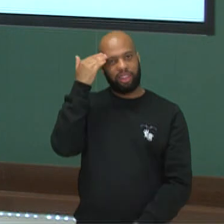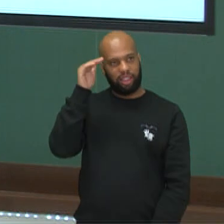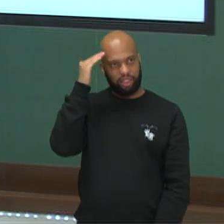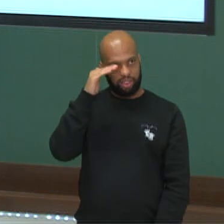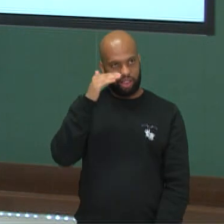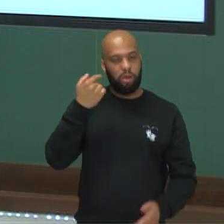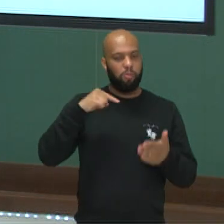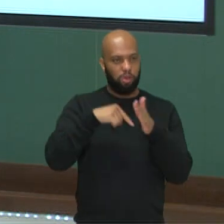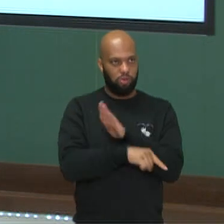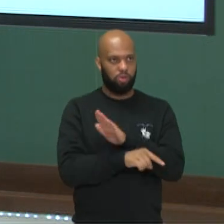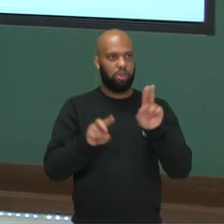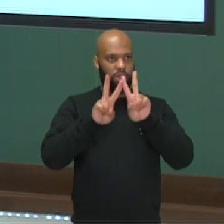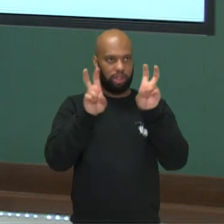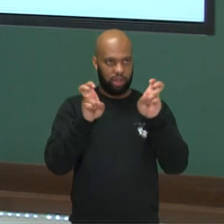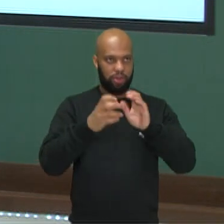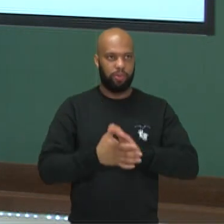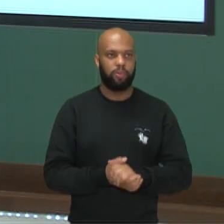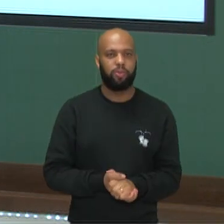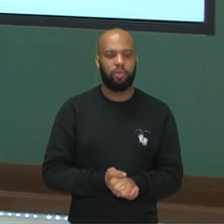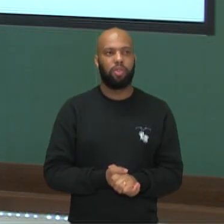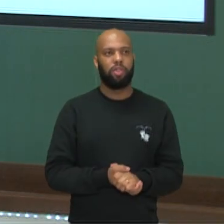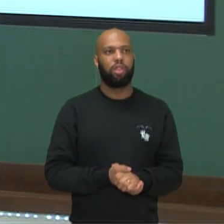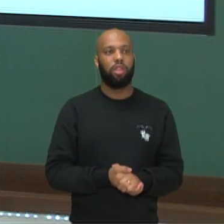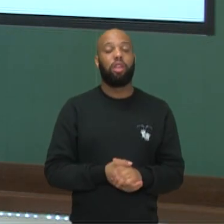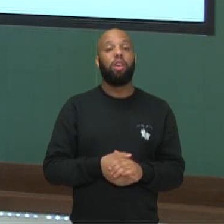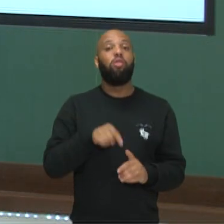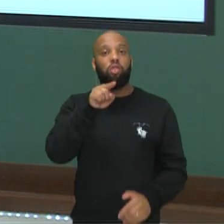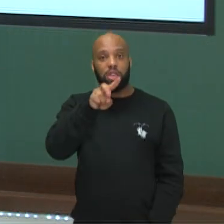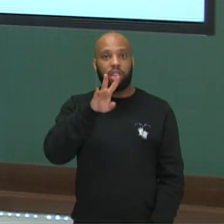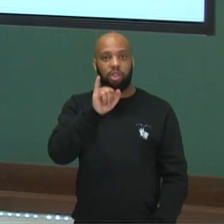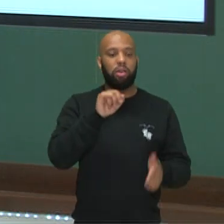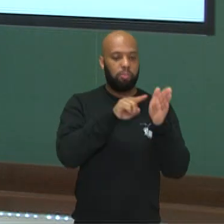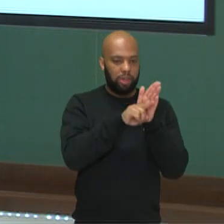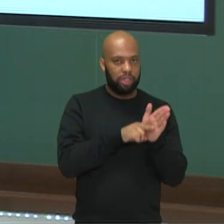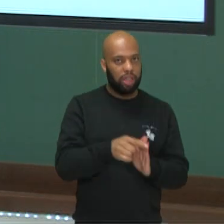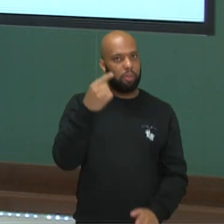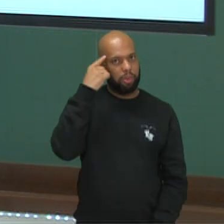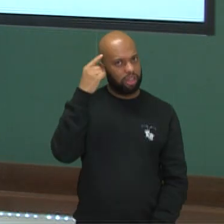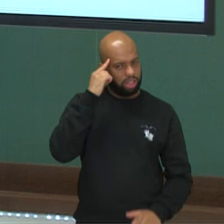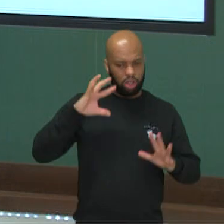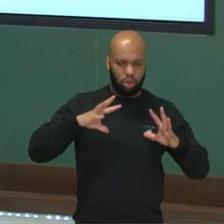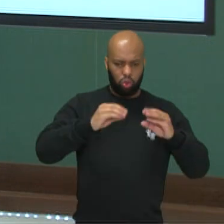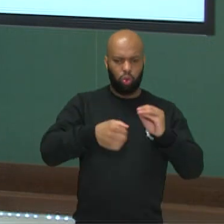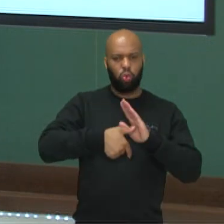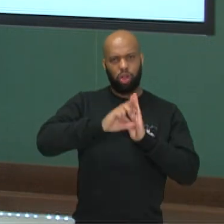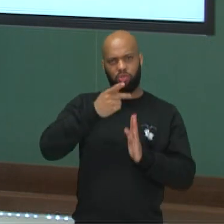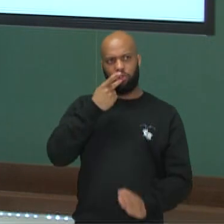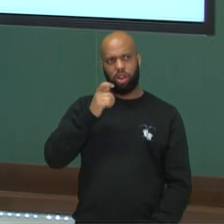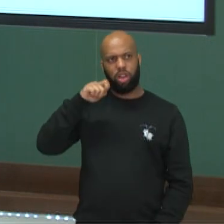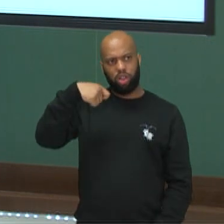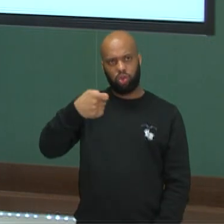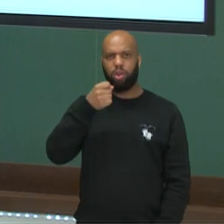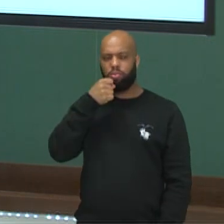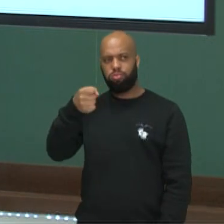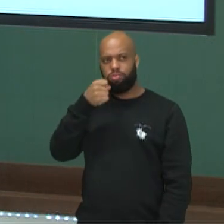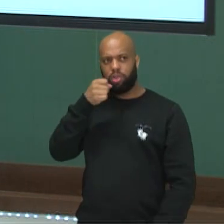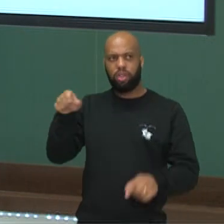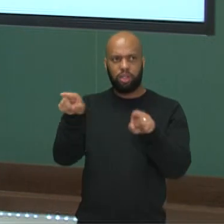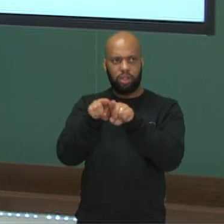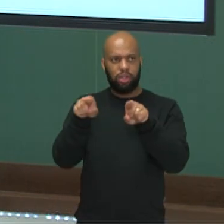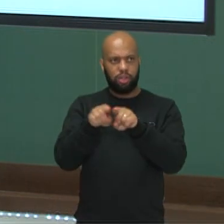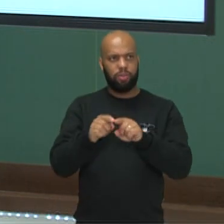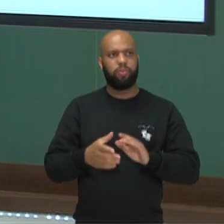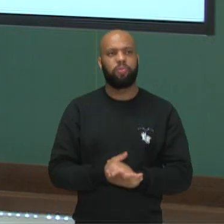te disse, aprofundar os seus conhecimentos. Para pensar e pesquisar, tudo isso que eu falei acerca desta reportagem